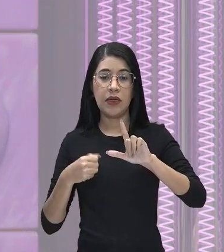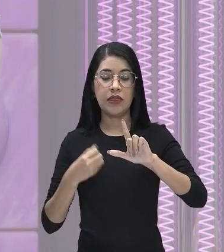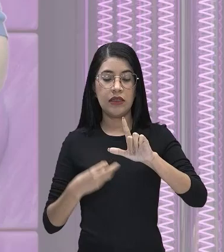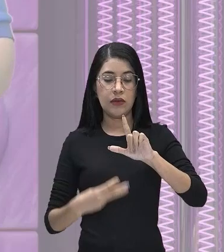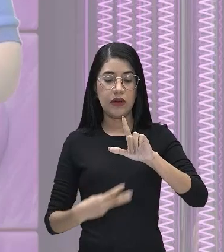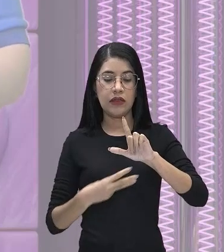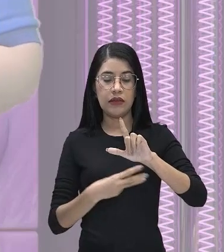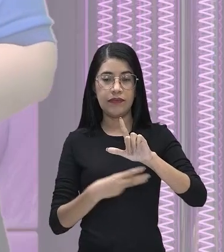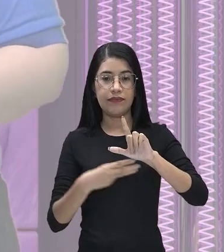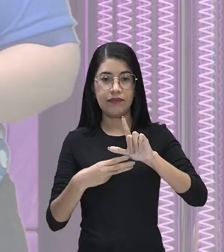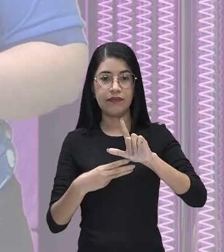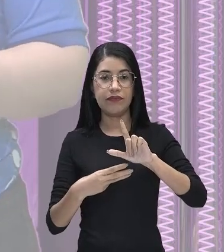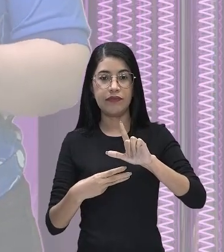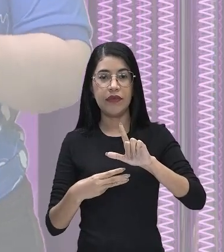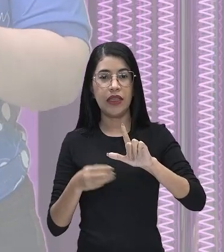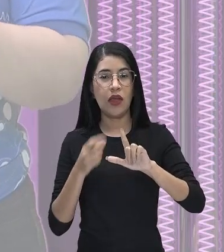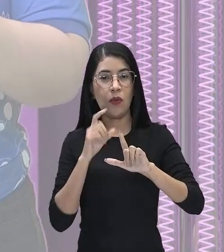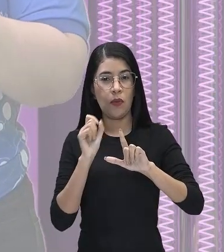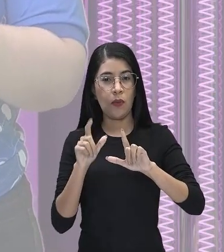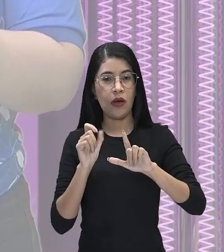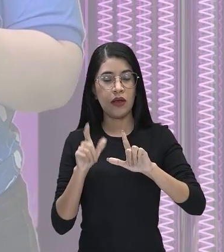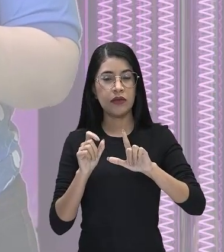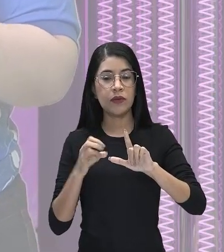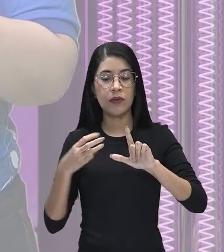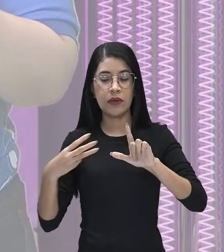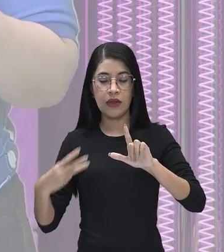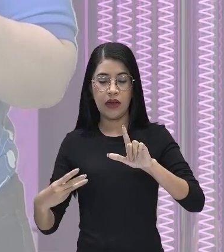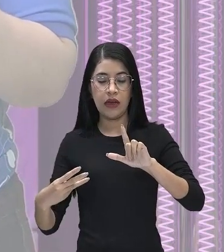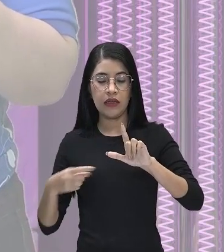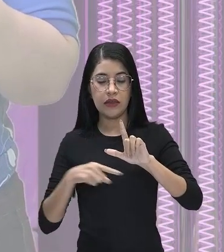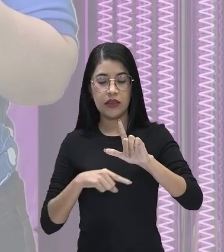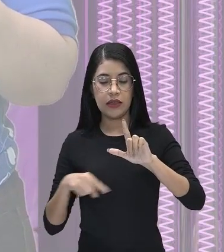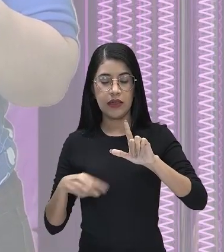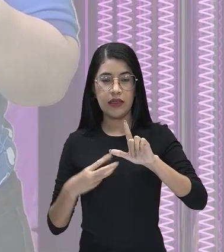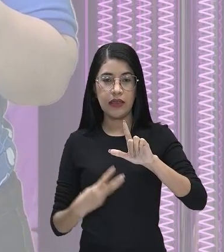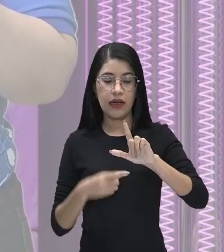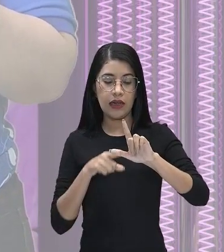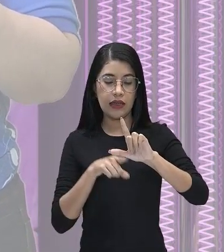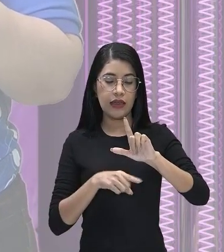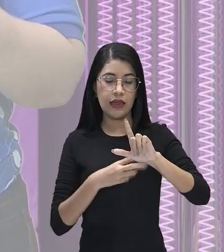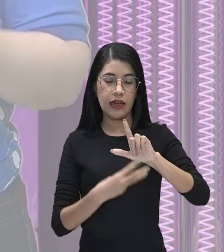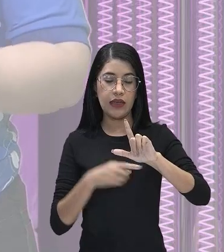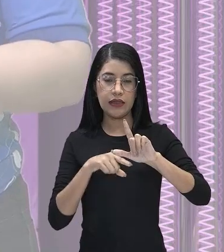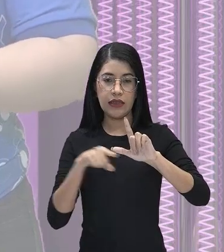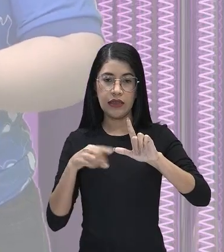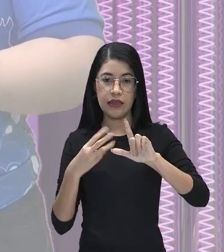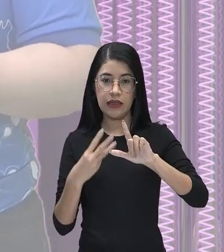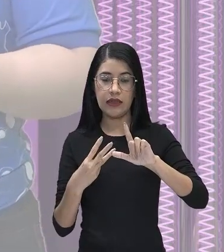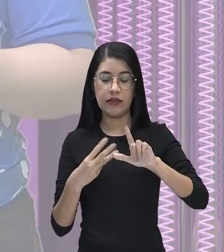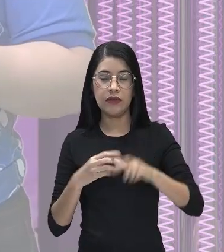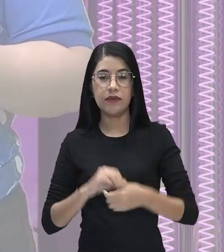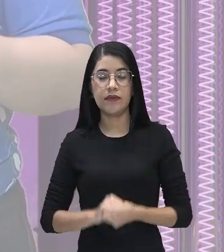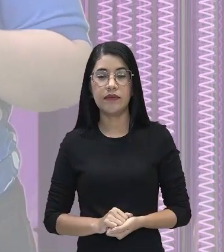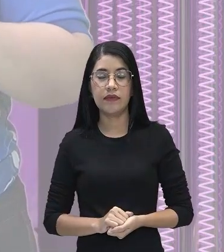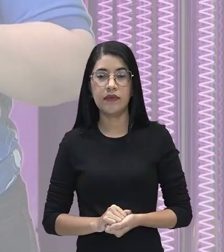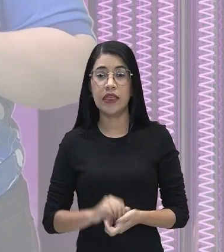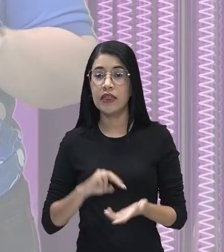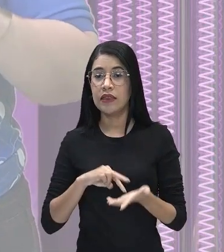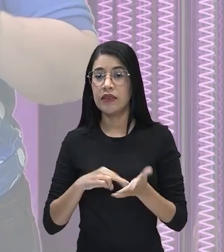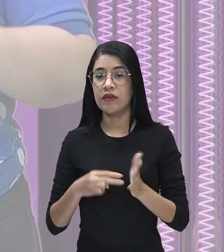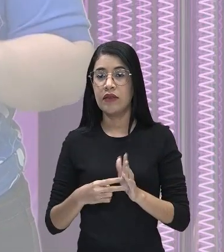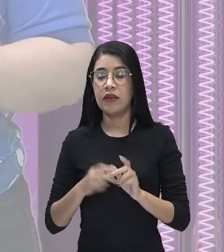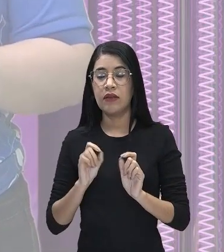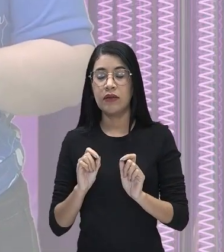quadrado que vocês estão vendo azul, né? De lado 3, lado 3, lado 3 e lado 3. Ou seja, se a gente tomar